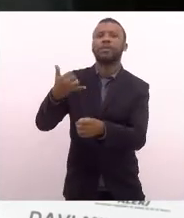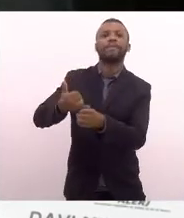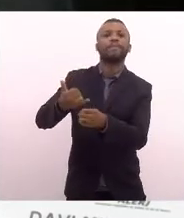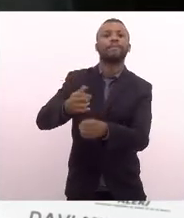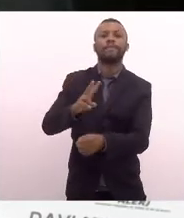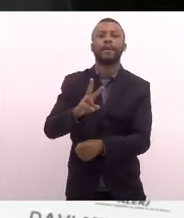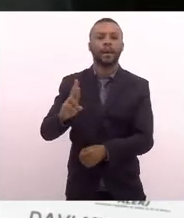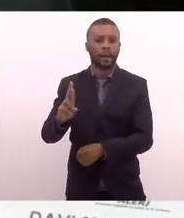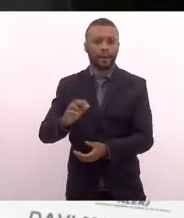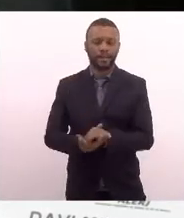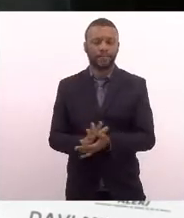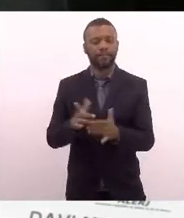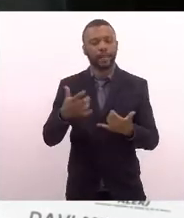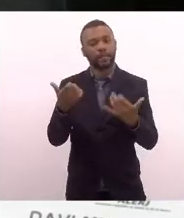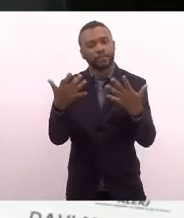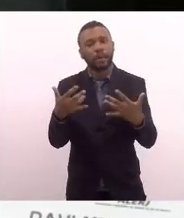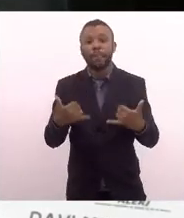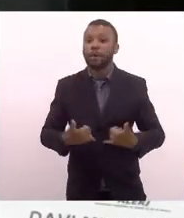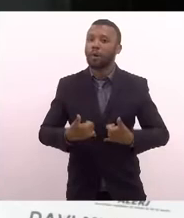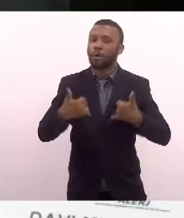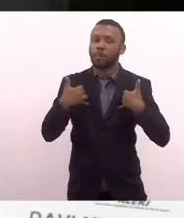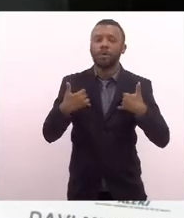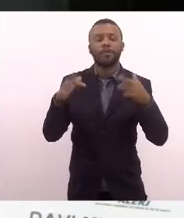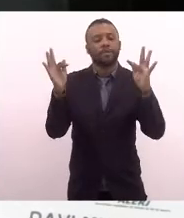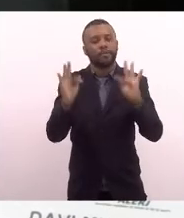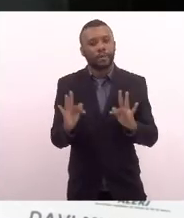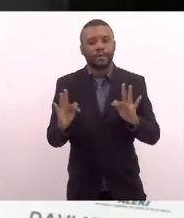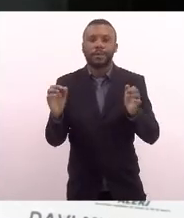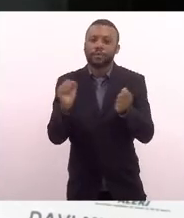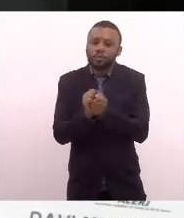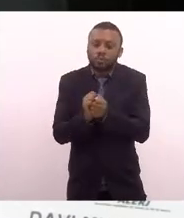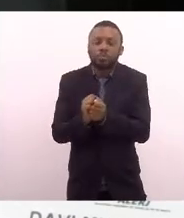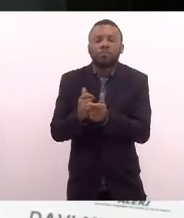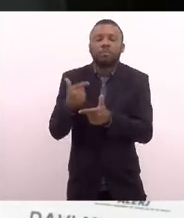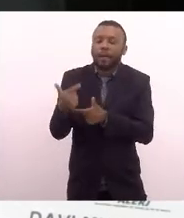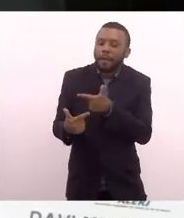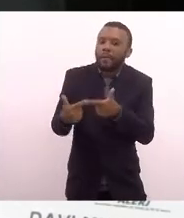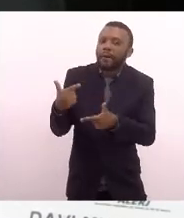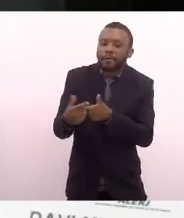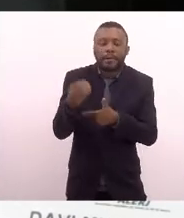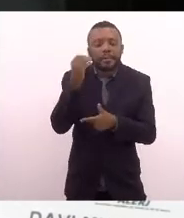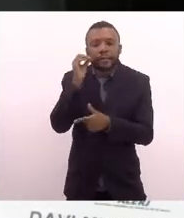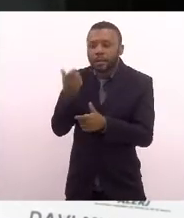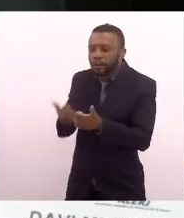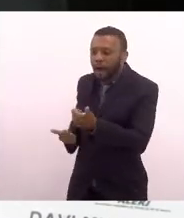do meu orgulho e da minha felicidade de estar justamente sucedendo e tentando preencher